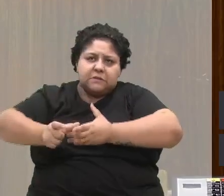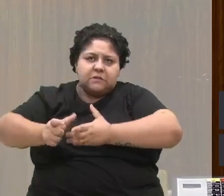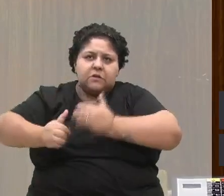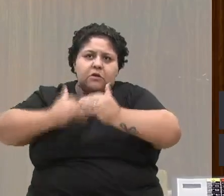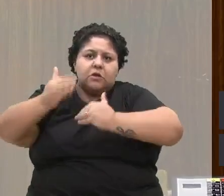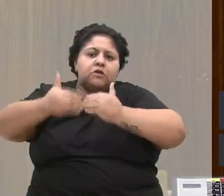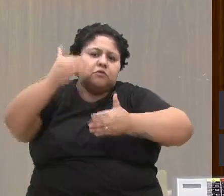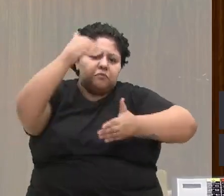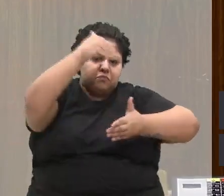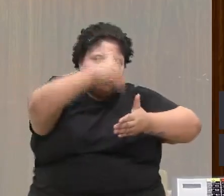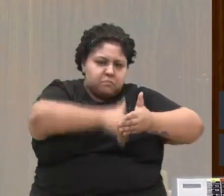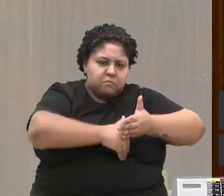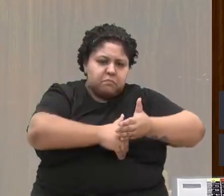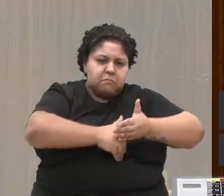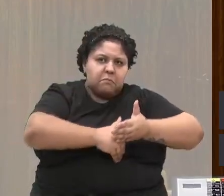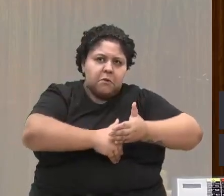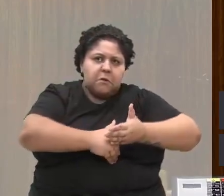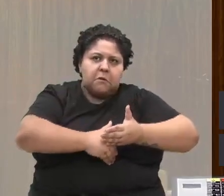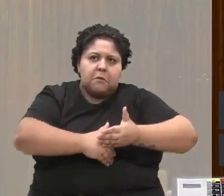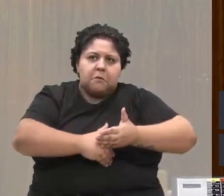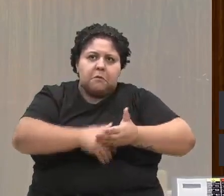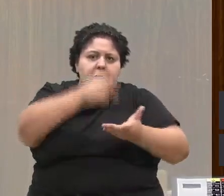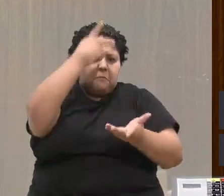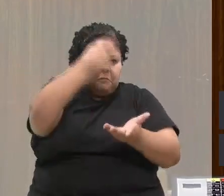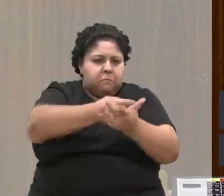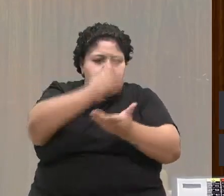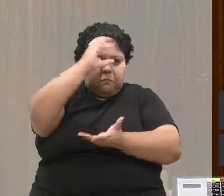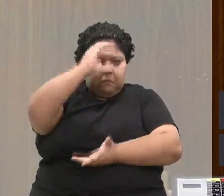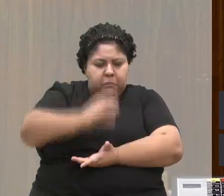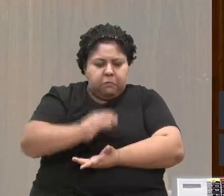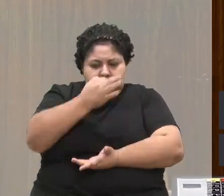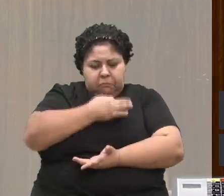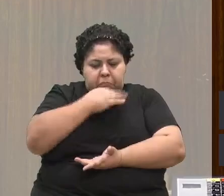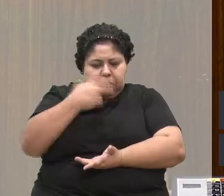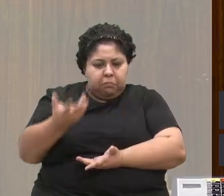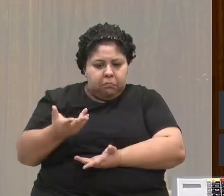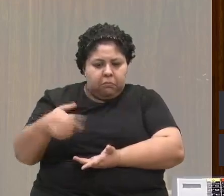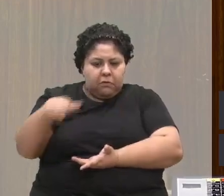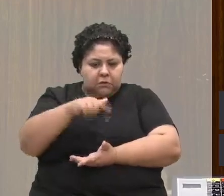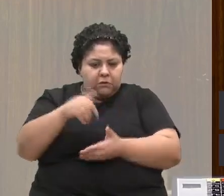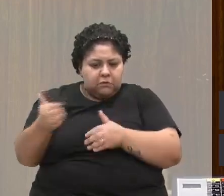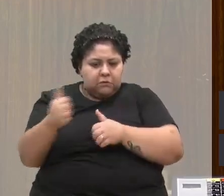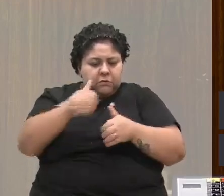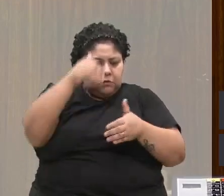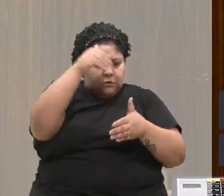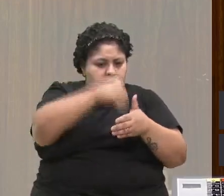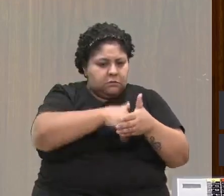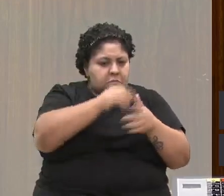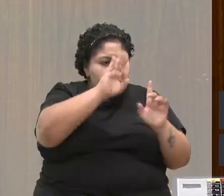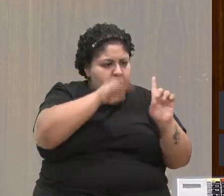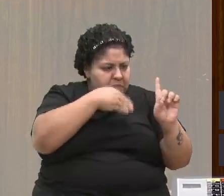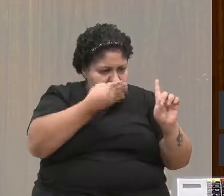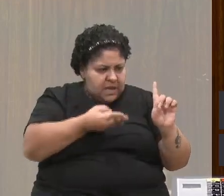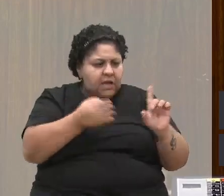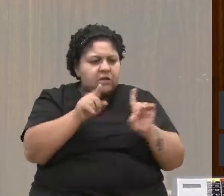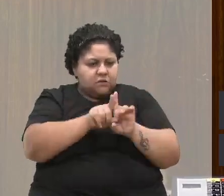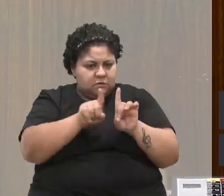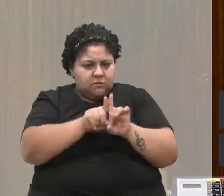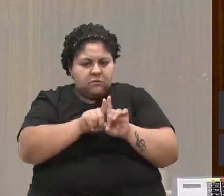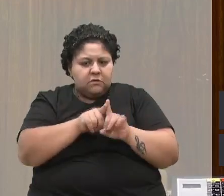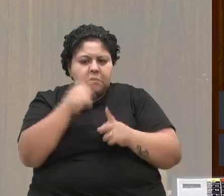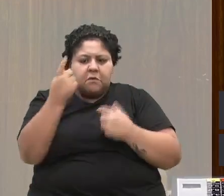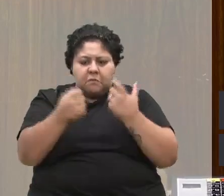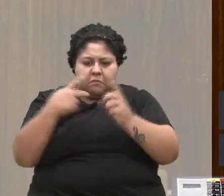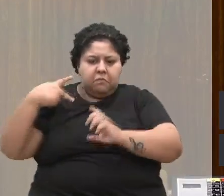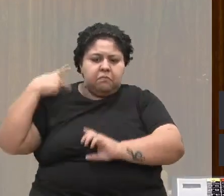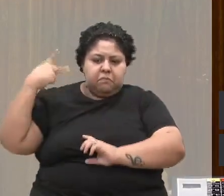gente pode votar o título de cidadão caxiense, quando a gente pode votar uma solene que algum